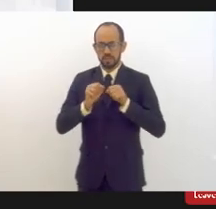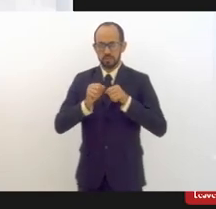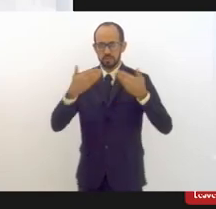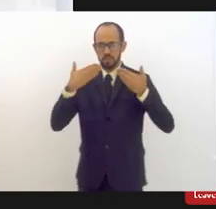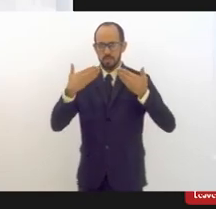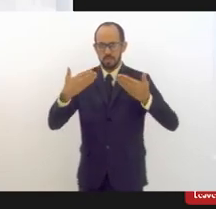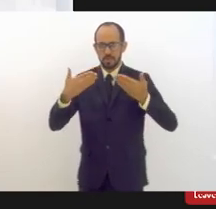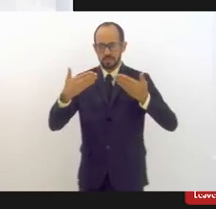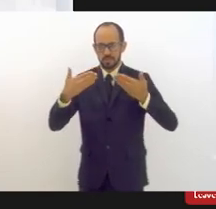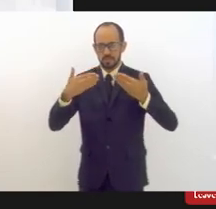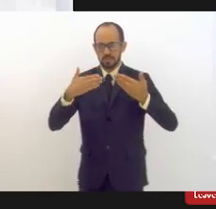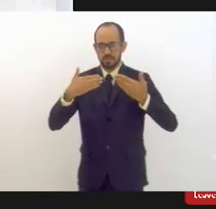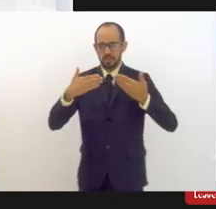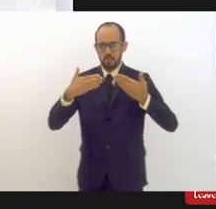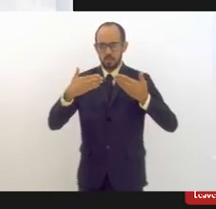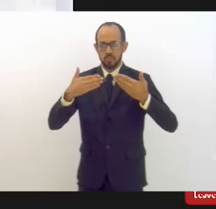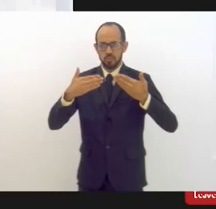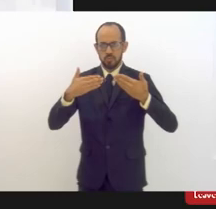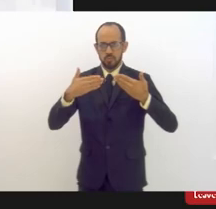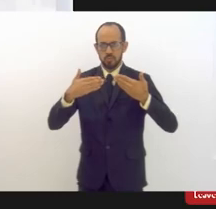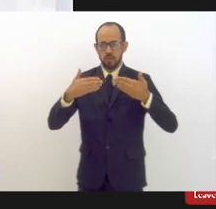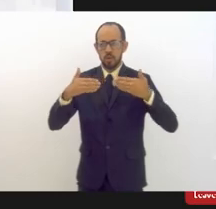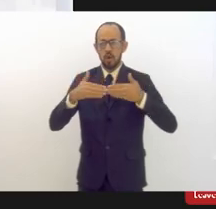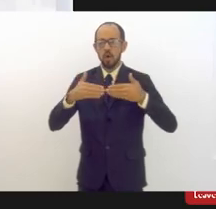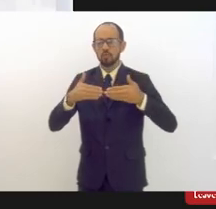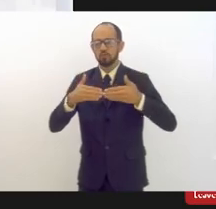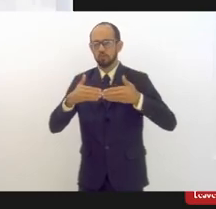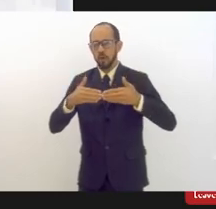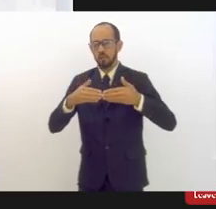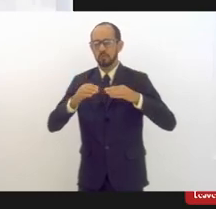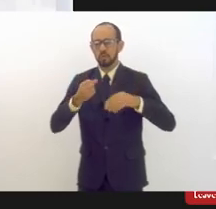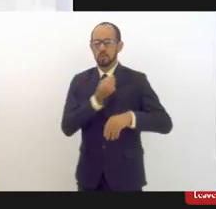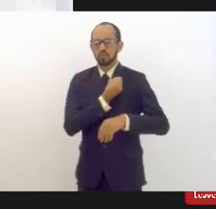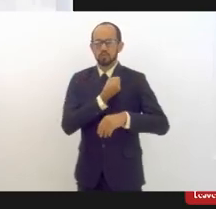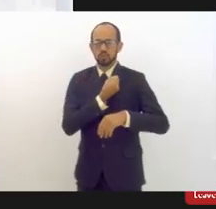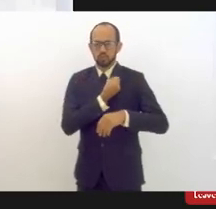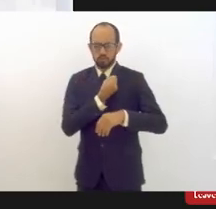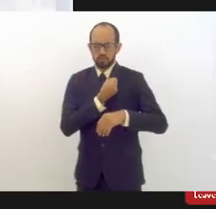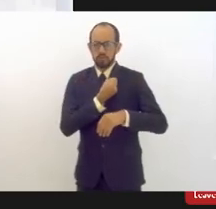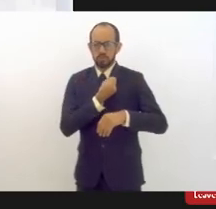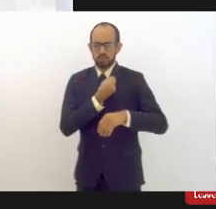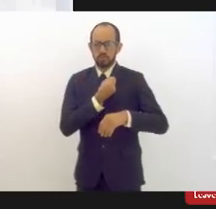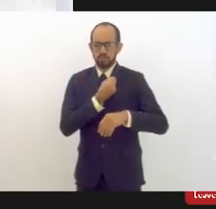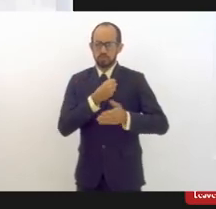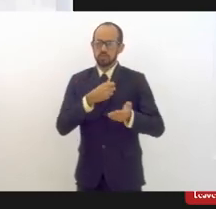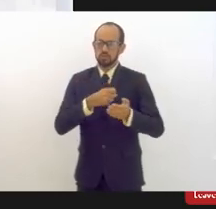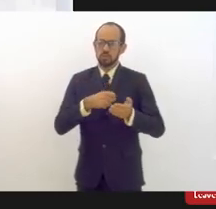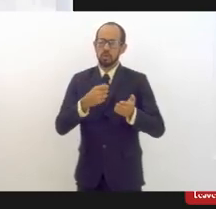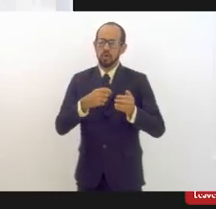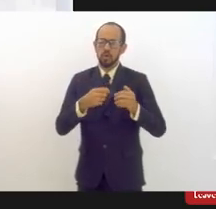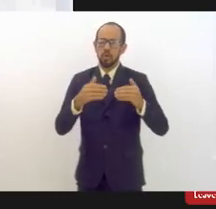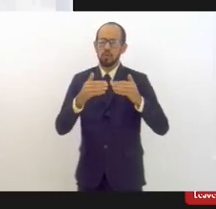apresentação de acordo com aqueles indicadores, né, previstos na lei